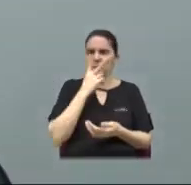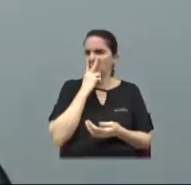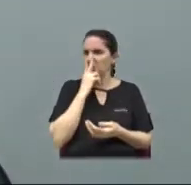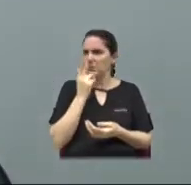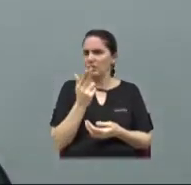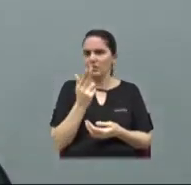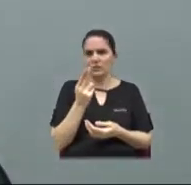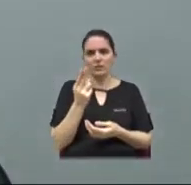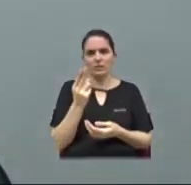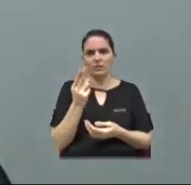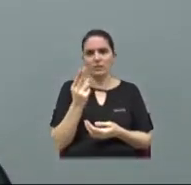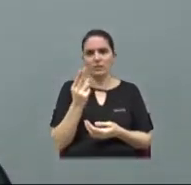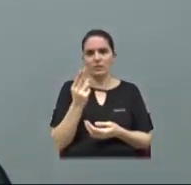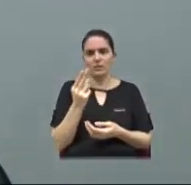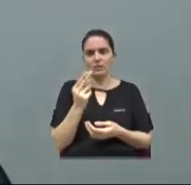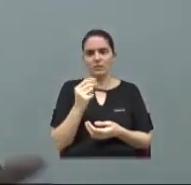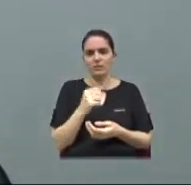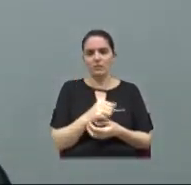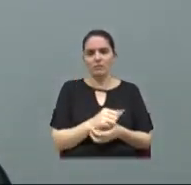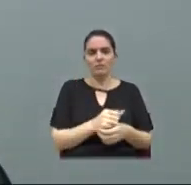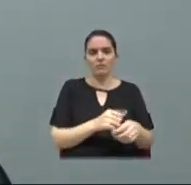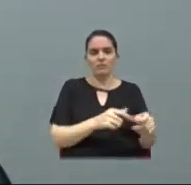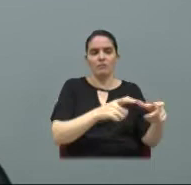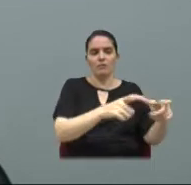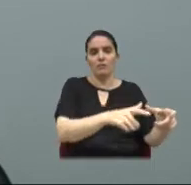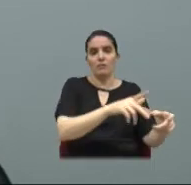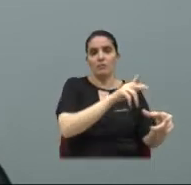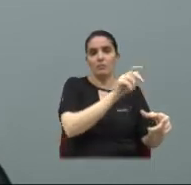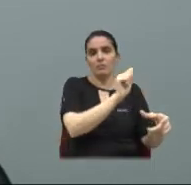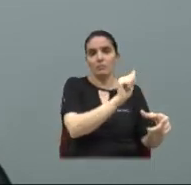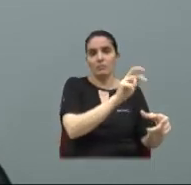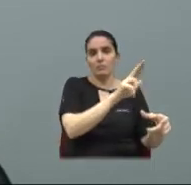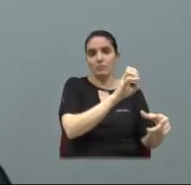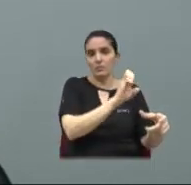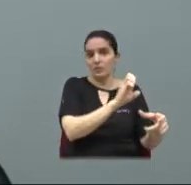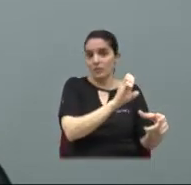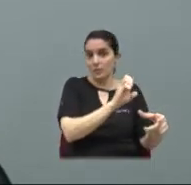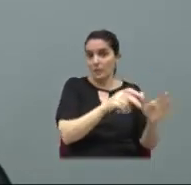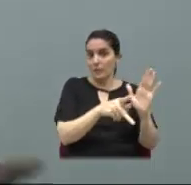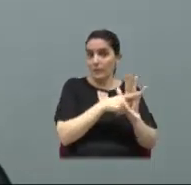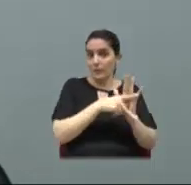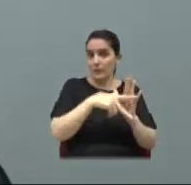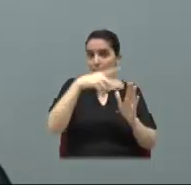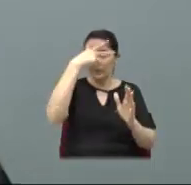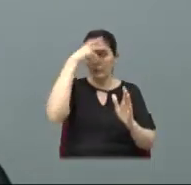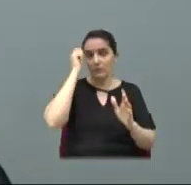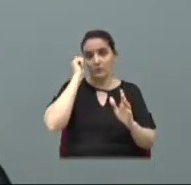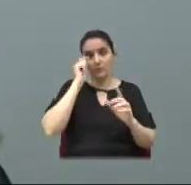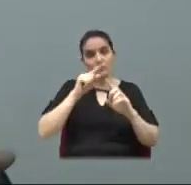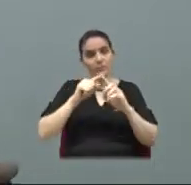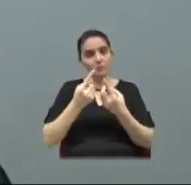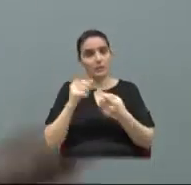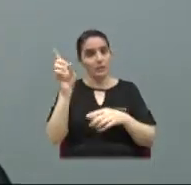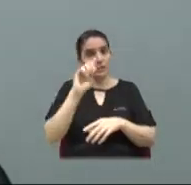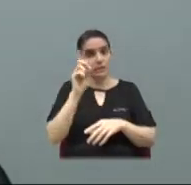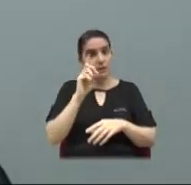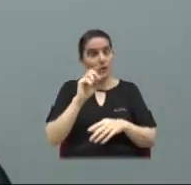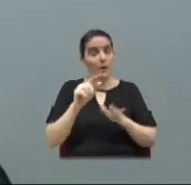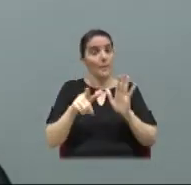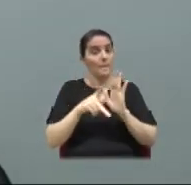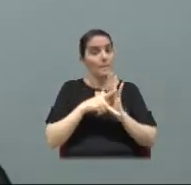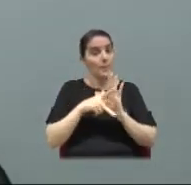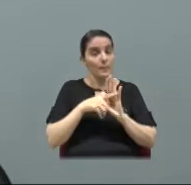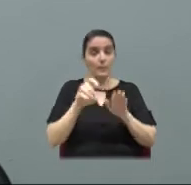farmácia do ARI, ela não é uma farmácia municipal, ela é uma farmácia estadual, porém é uma parceria com o município, para que